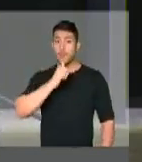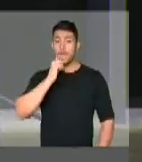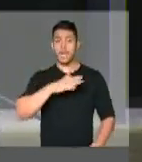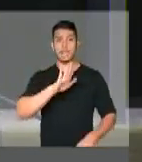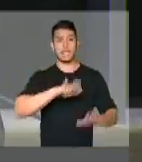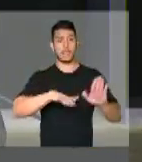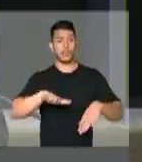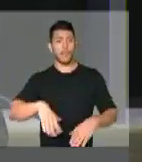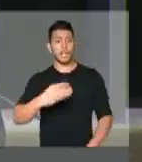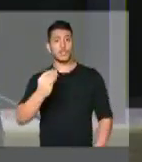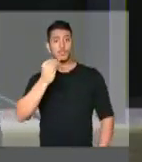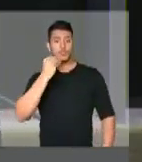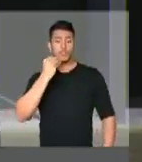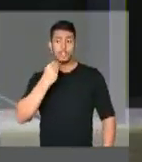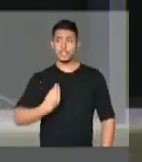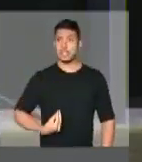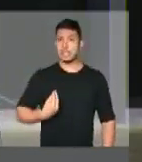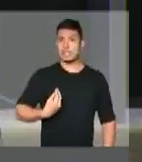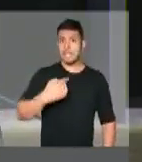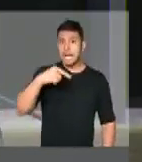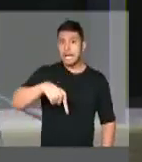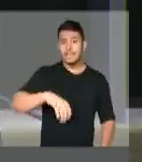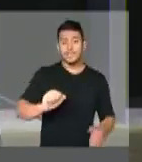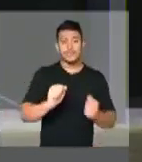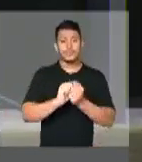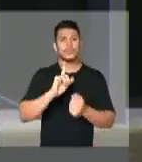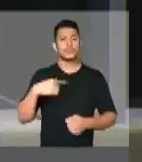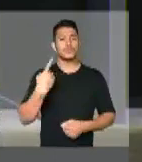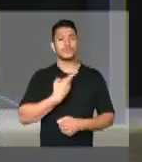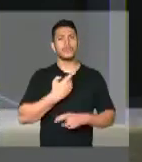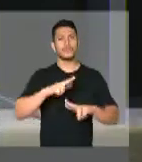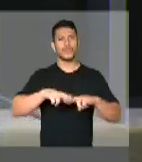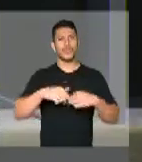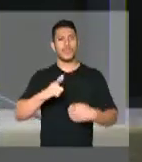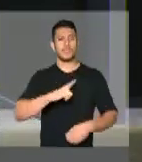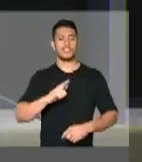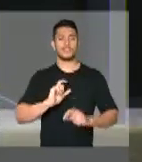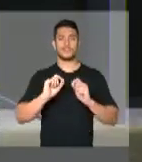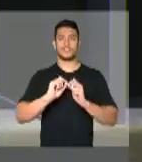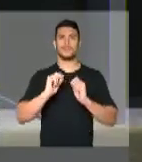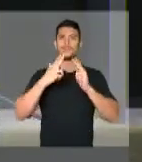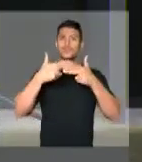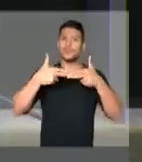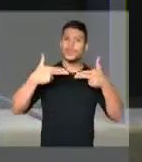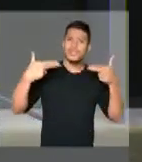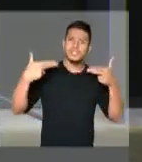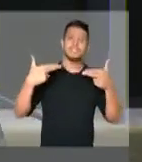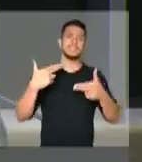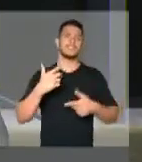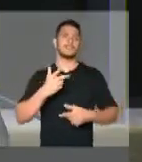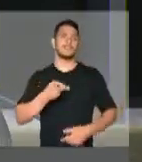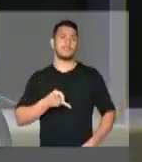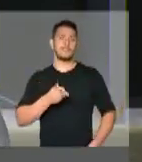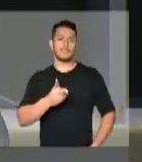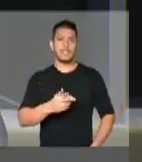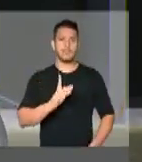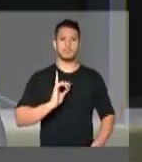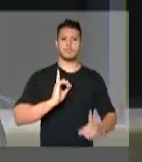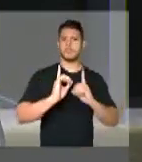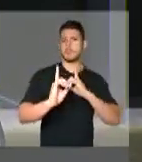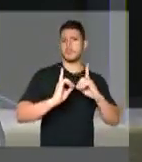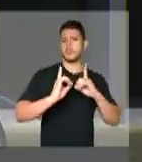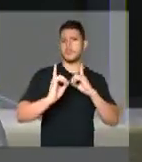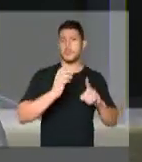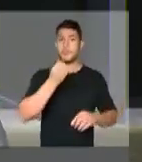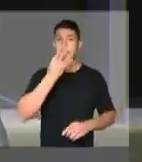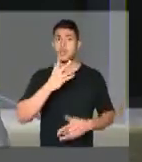seria muito querida, com um sorriso, com uma simpatia, com uma capacidade enorme de diálogo entre os diferentes. E ela foi